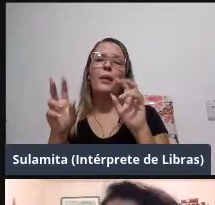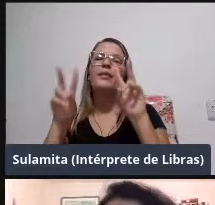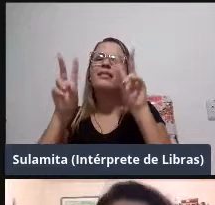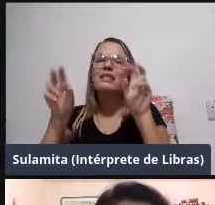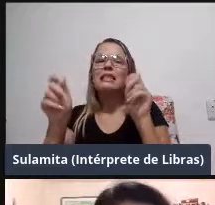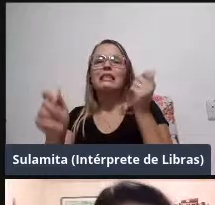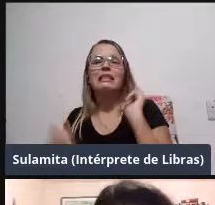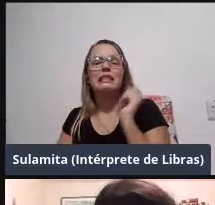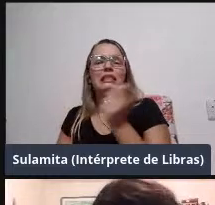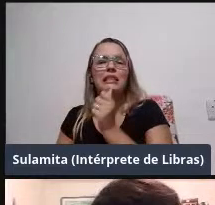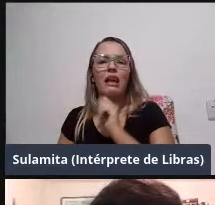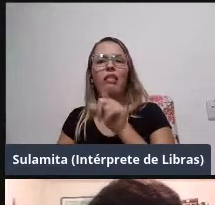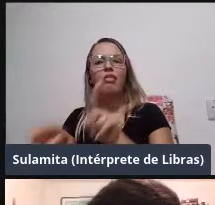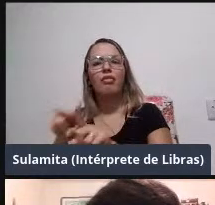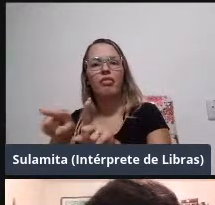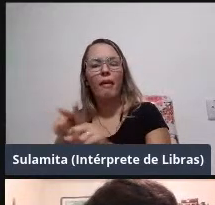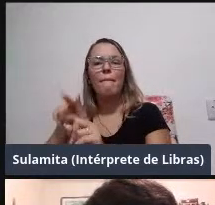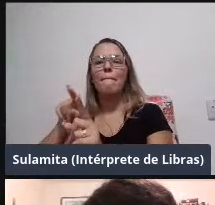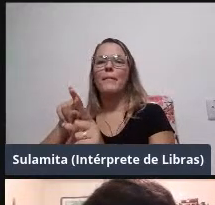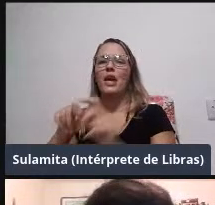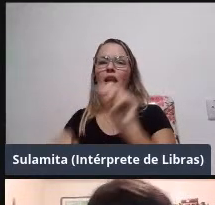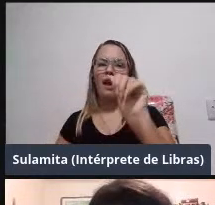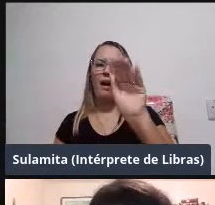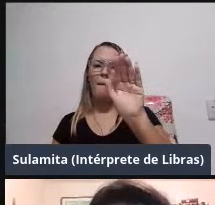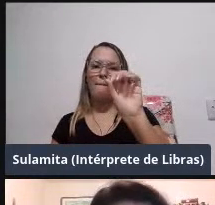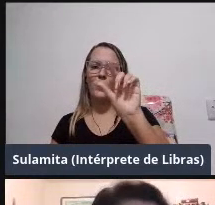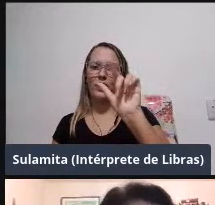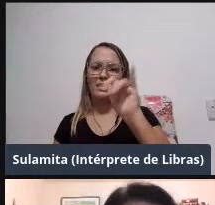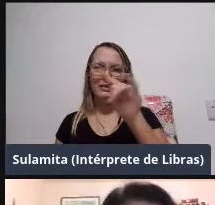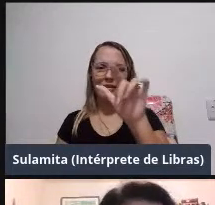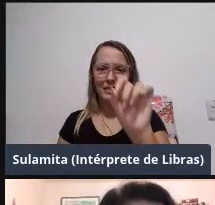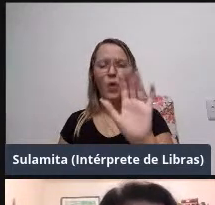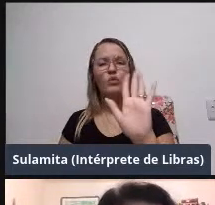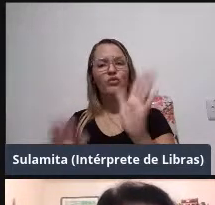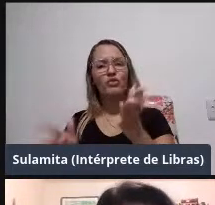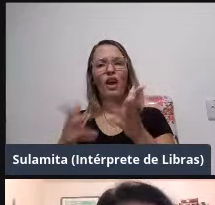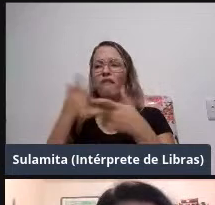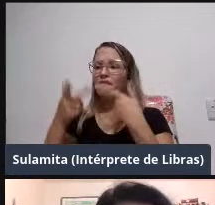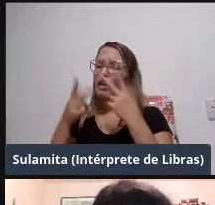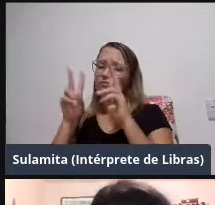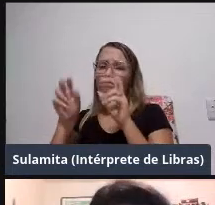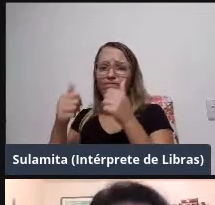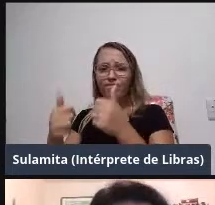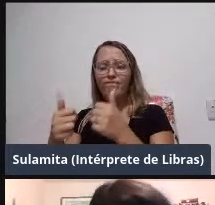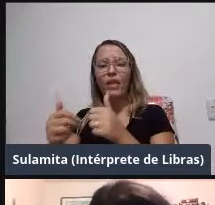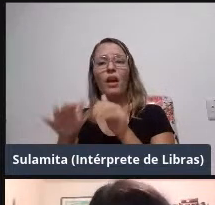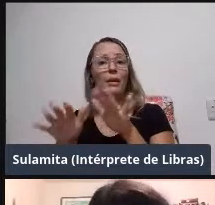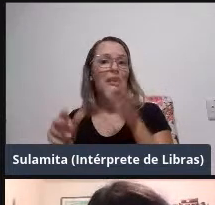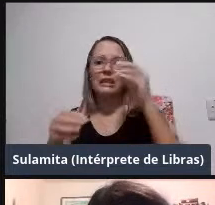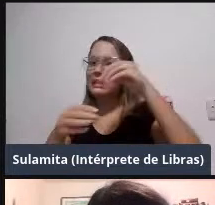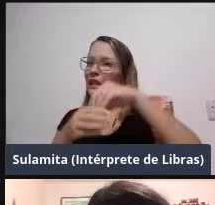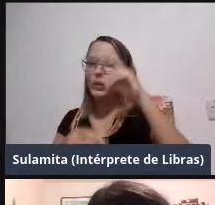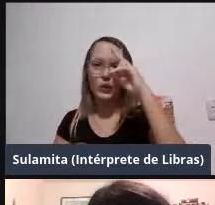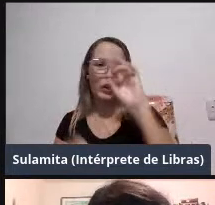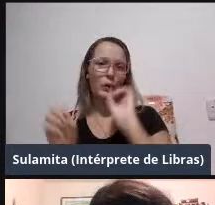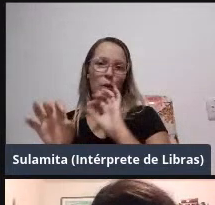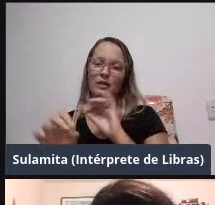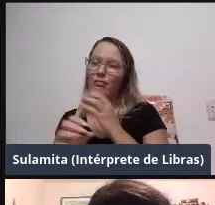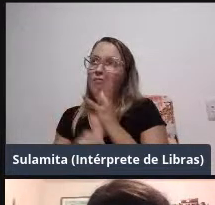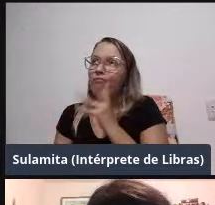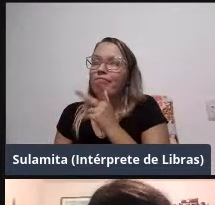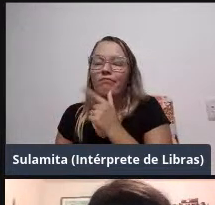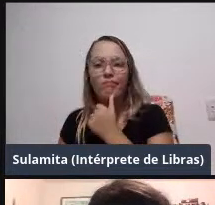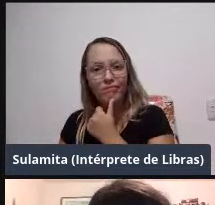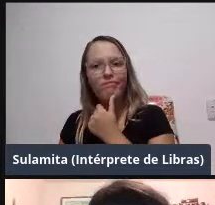negra no pós-abolição foi sendo tratada, mas na história da educação demorou muito. Pode